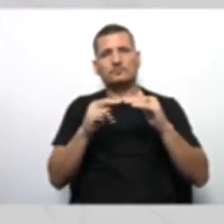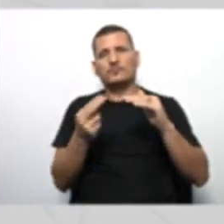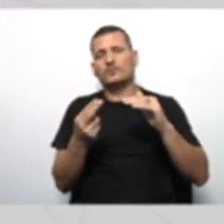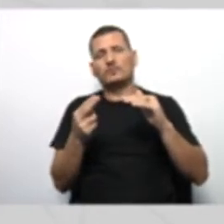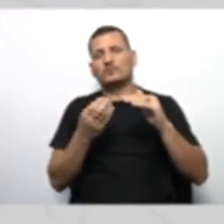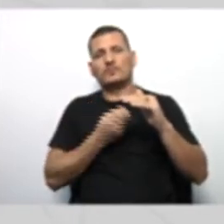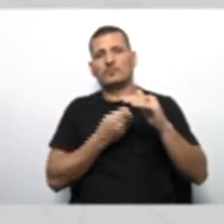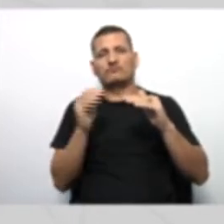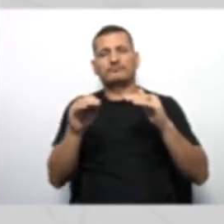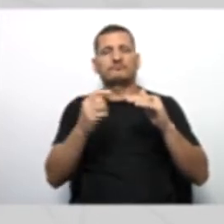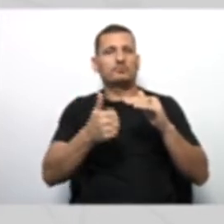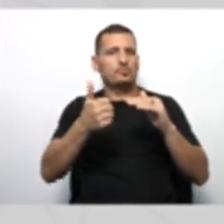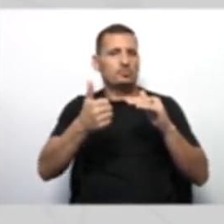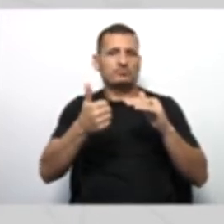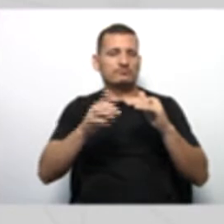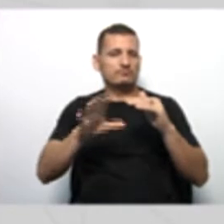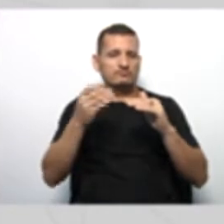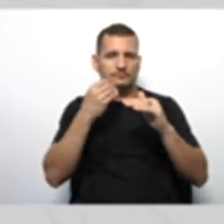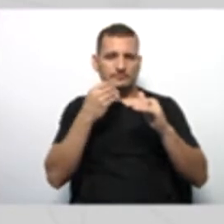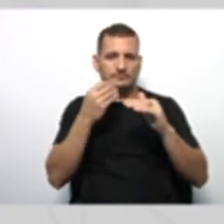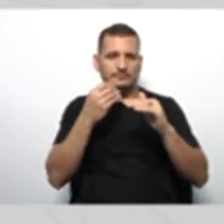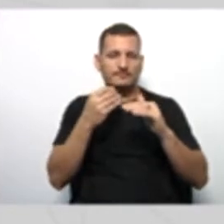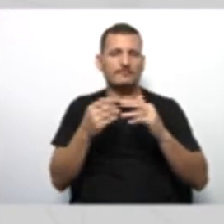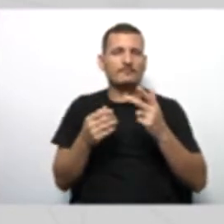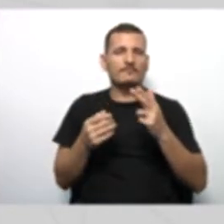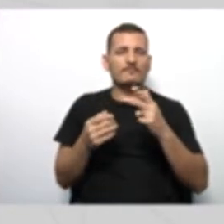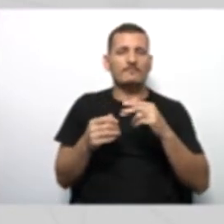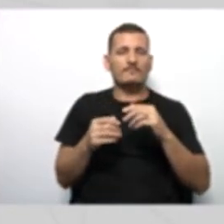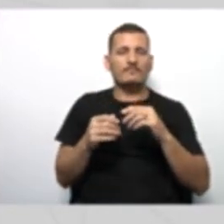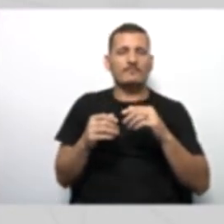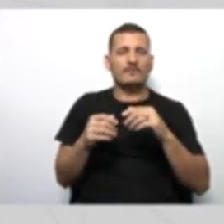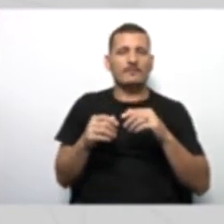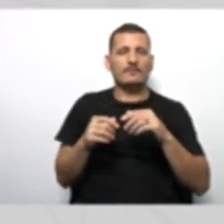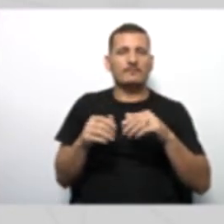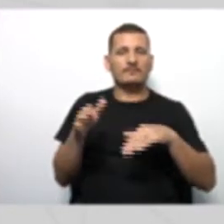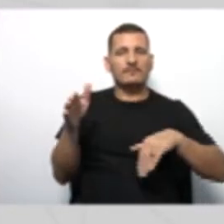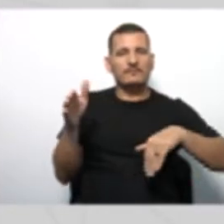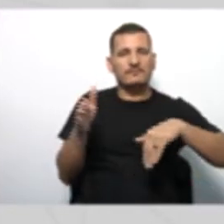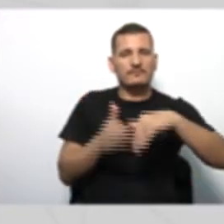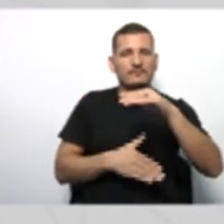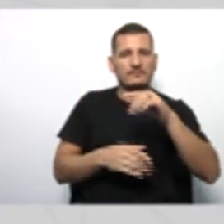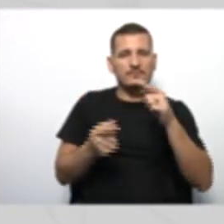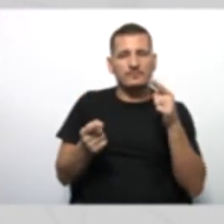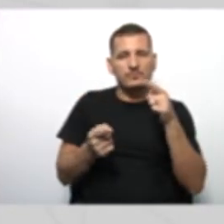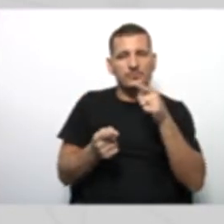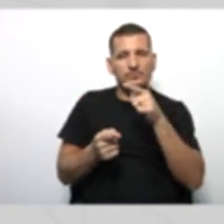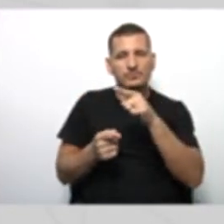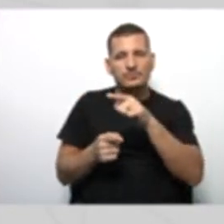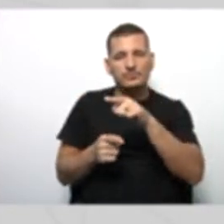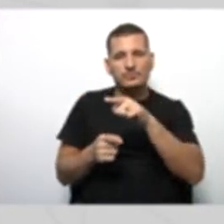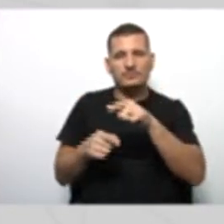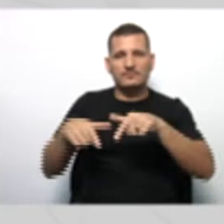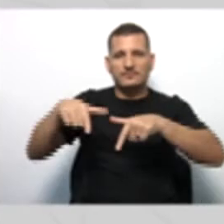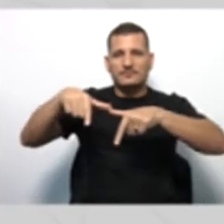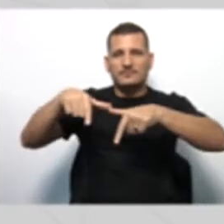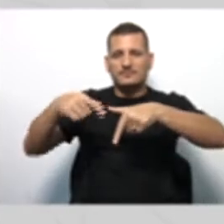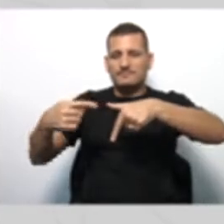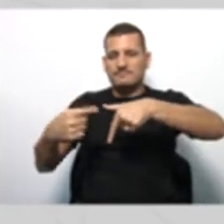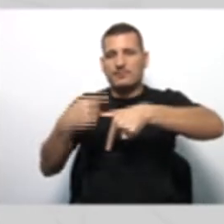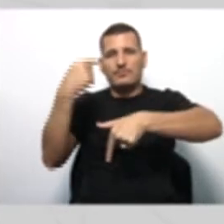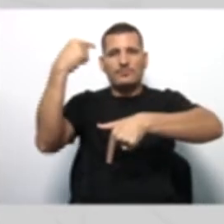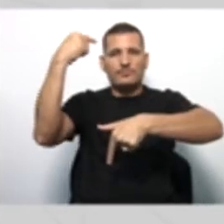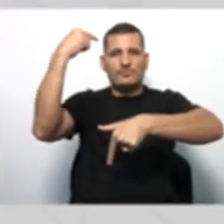não é significativo, quando o aumento de tempo não vai produzir nenhum impacto, quando eu não tenho diminuição de atividades no meu escopo, ou